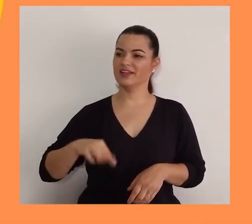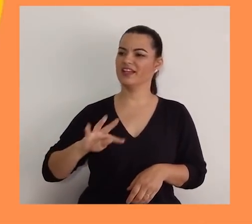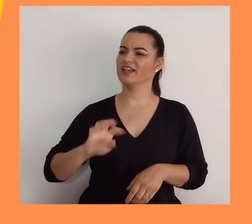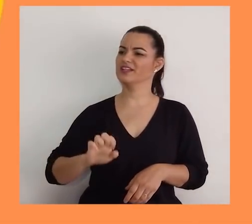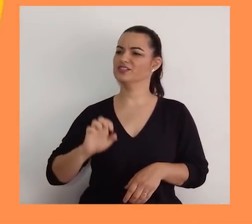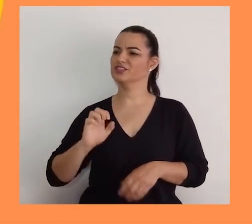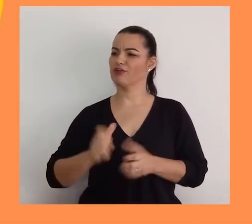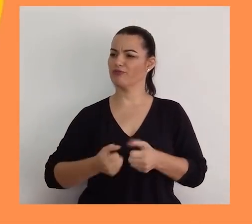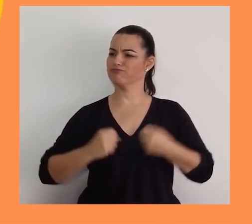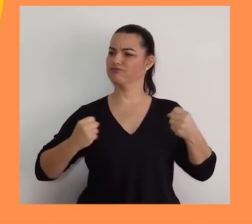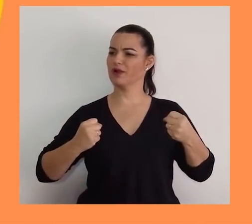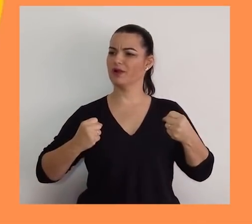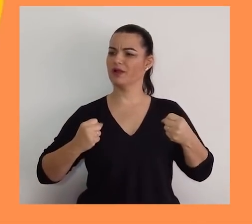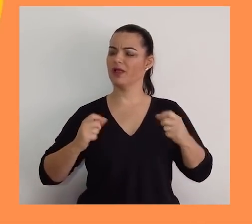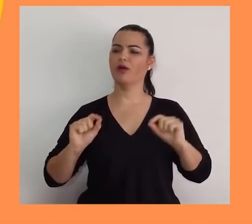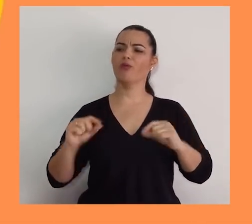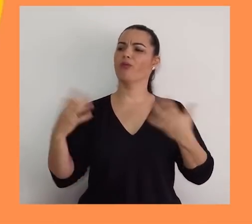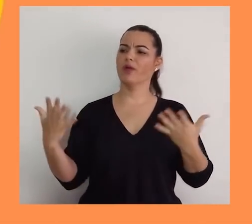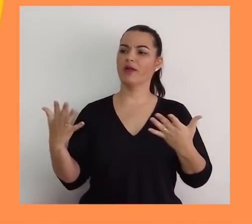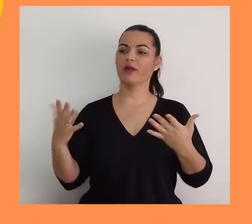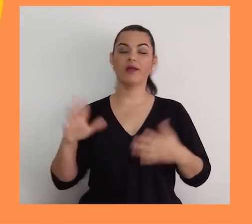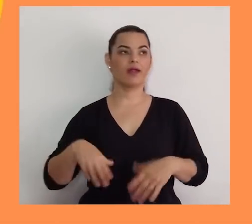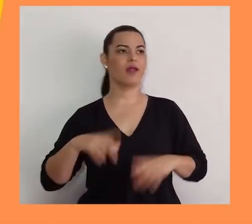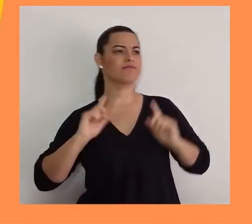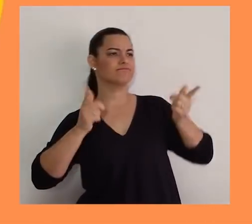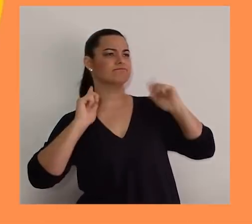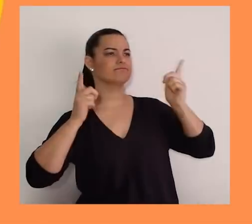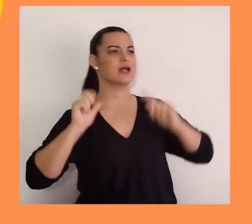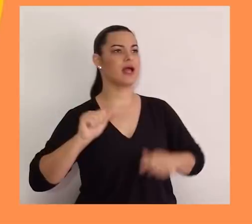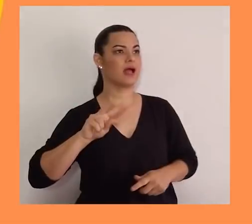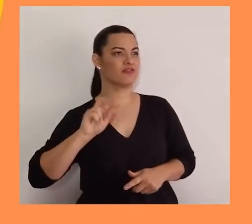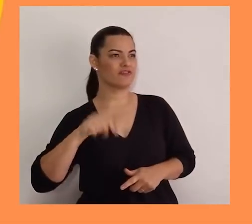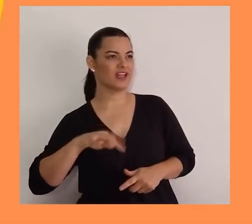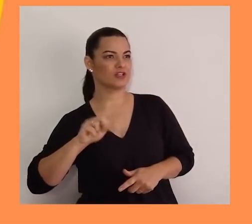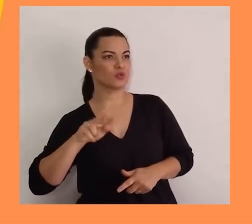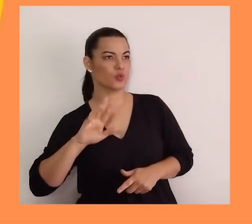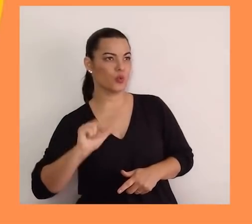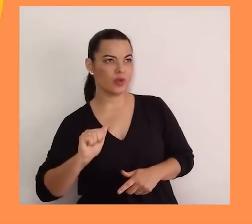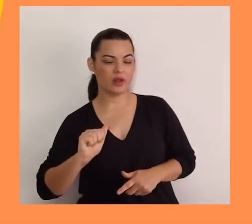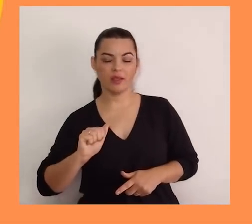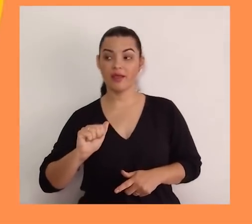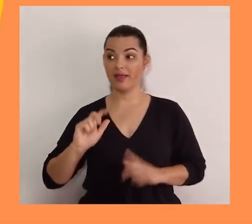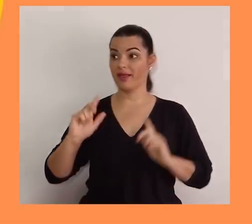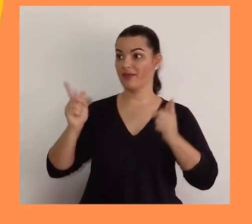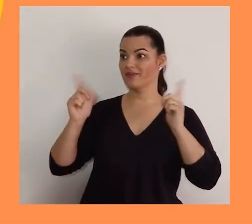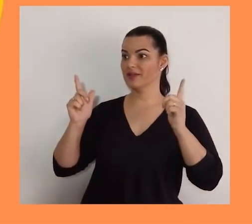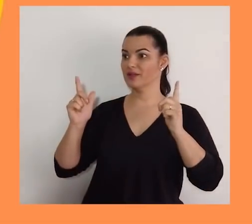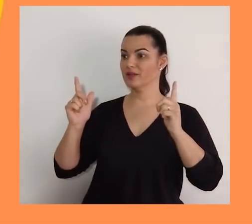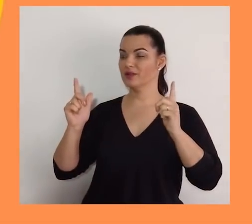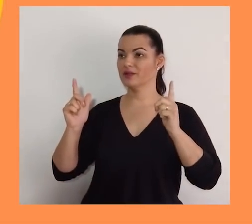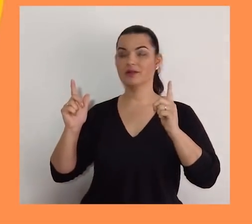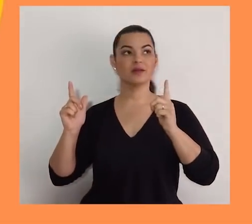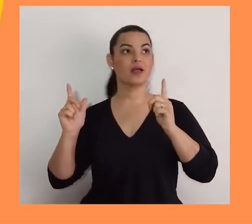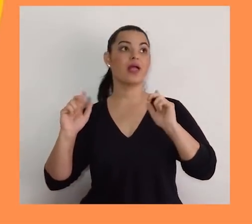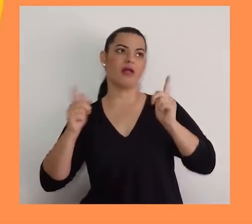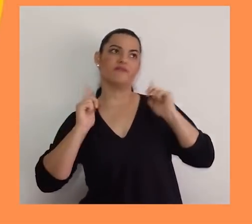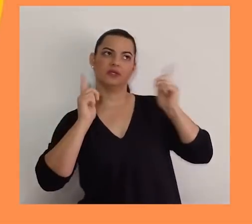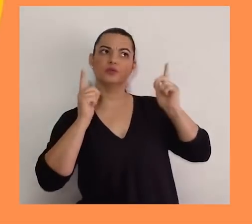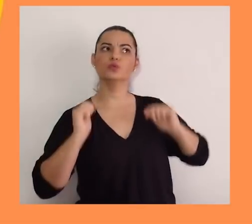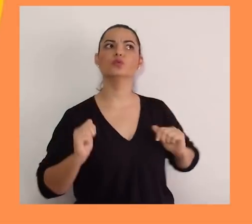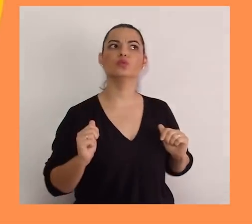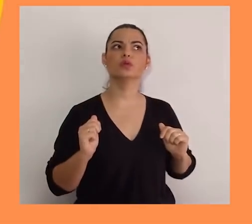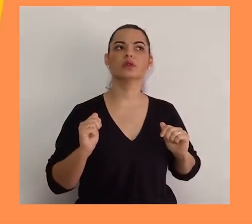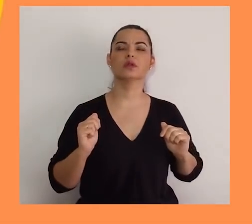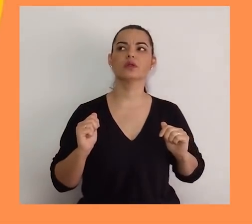É roxa. É roxa? Não, é Ou será rosa? rosa. Rosa por fora e por